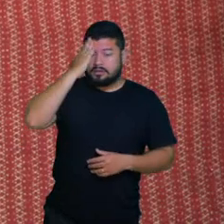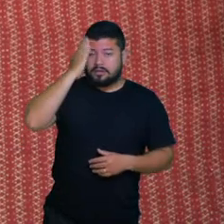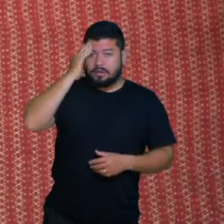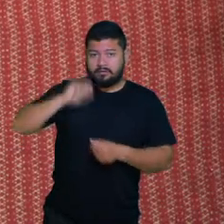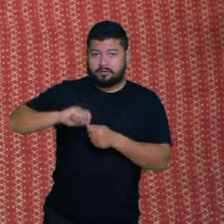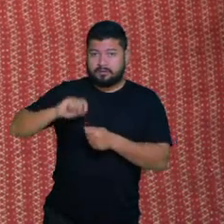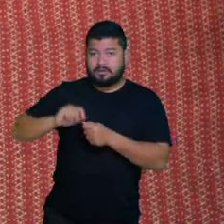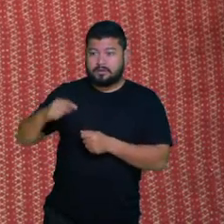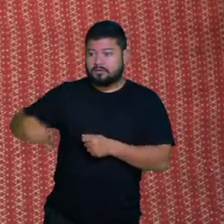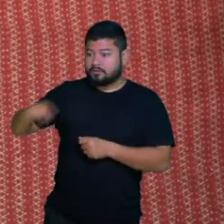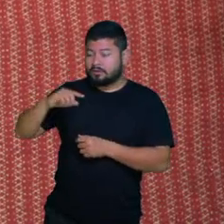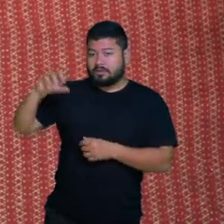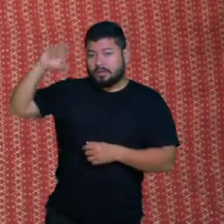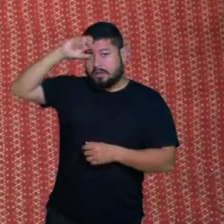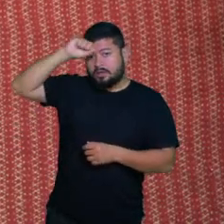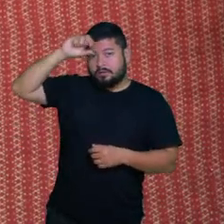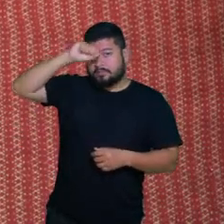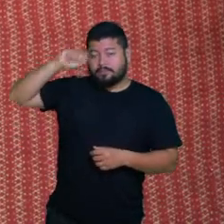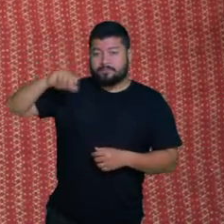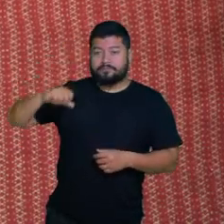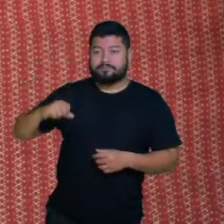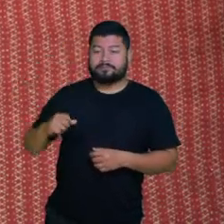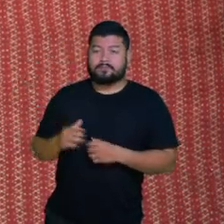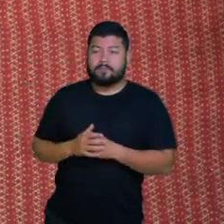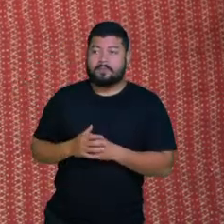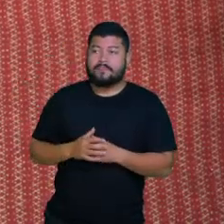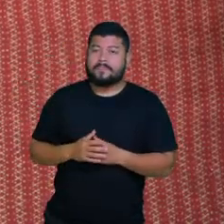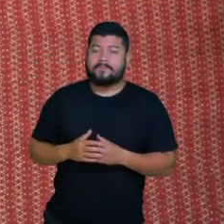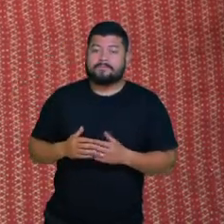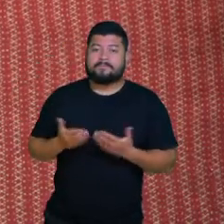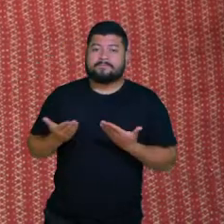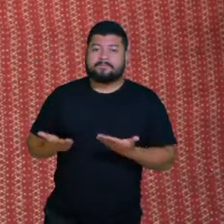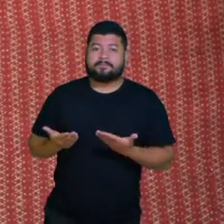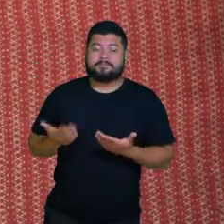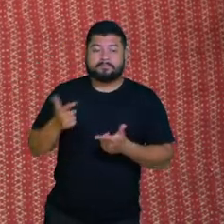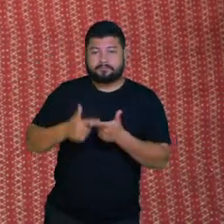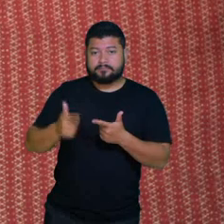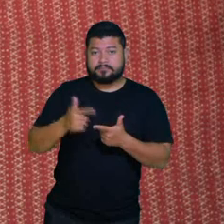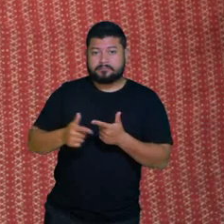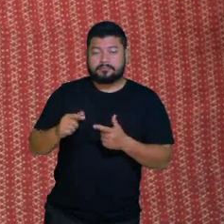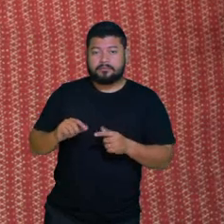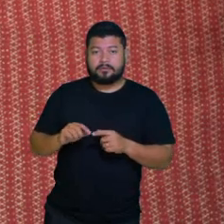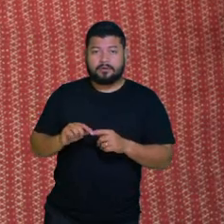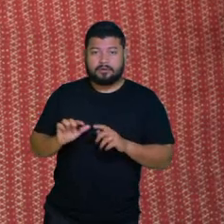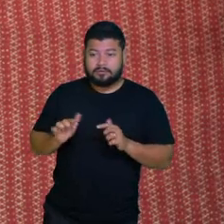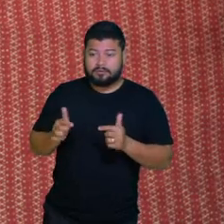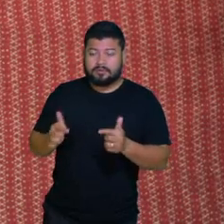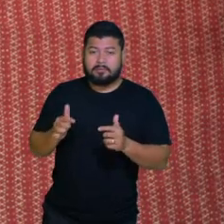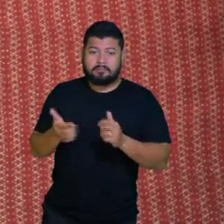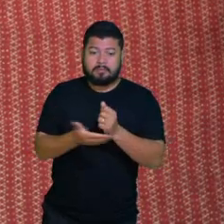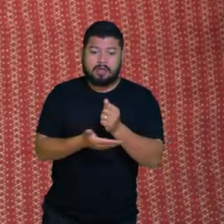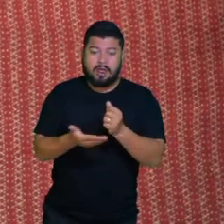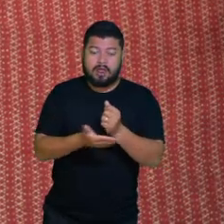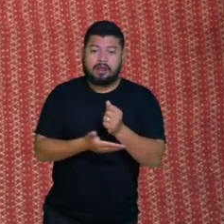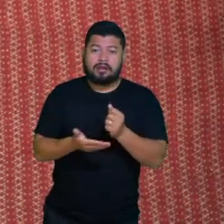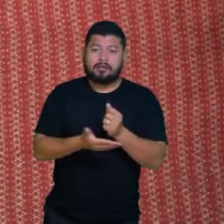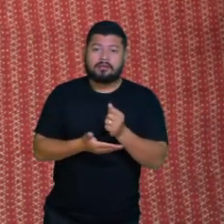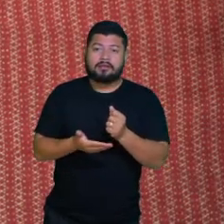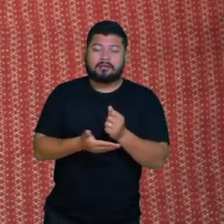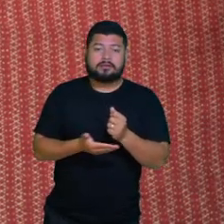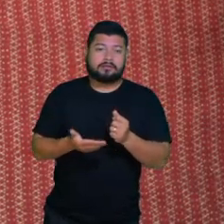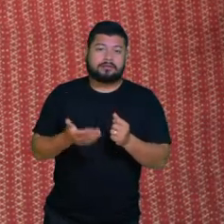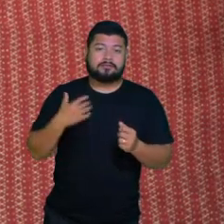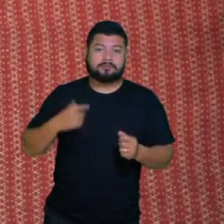né arme efetue os os os problemas então assim iniciações básicas mas a gente precisa que os